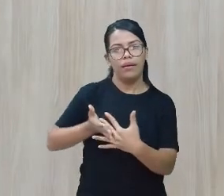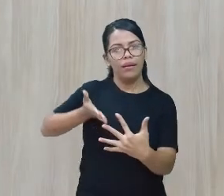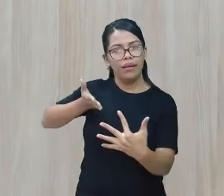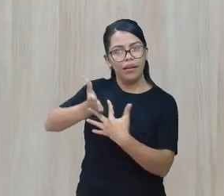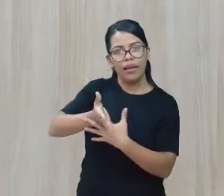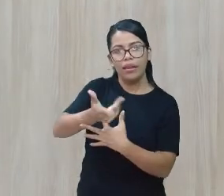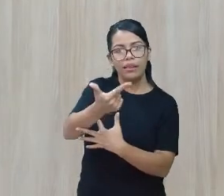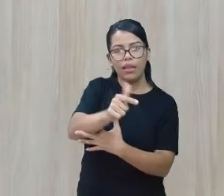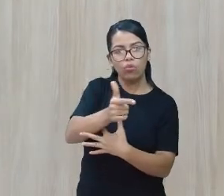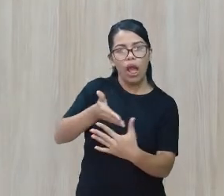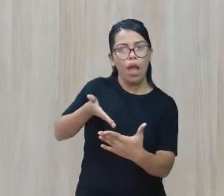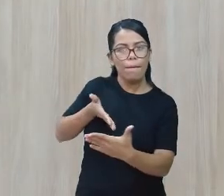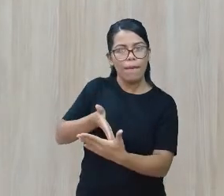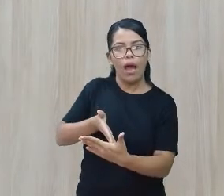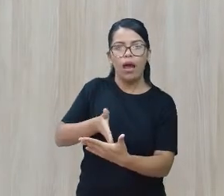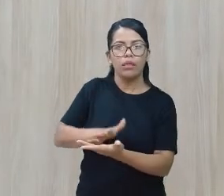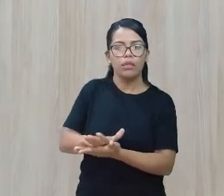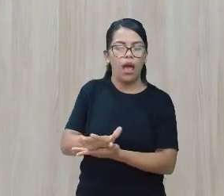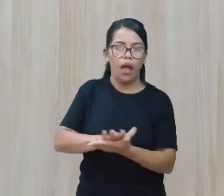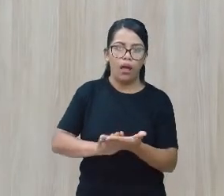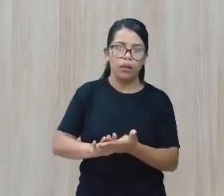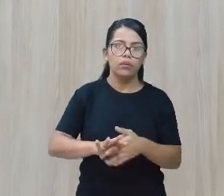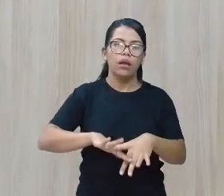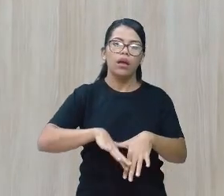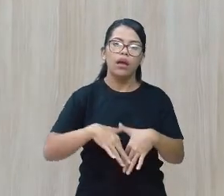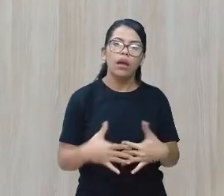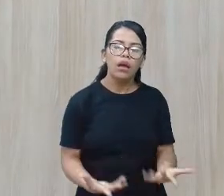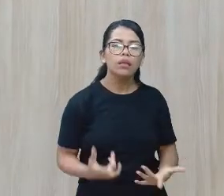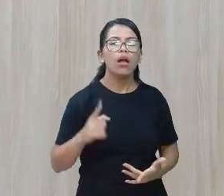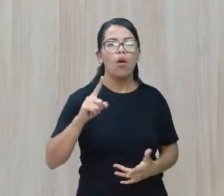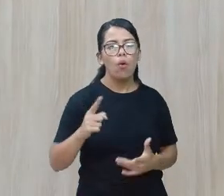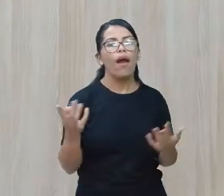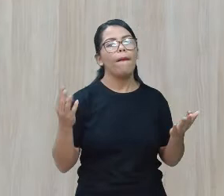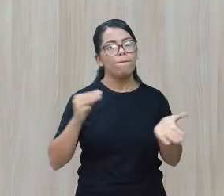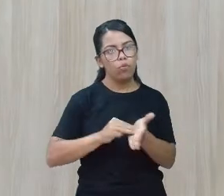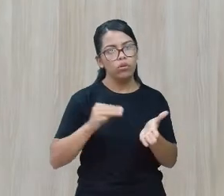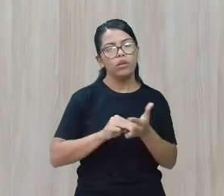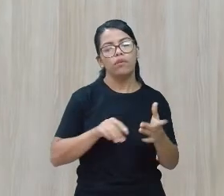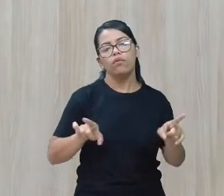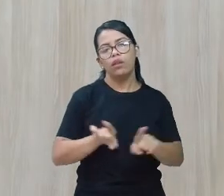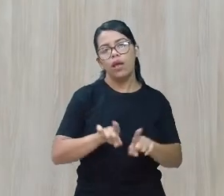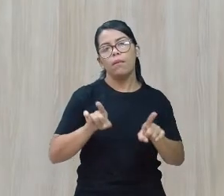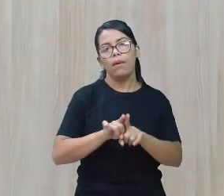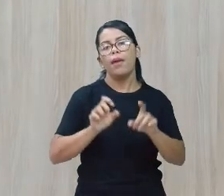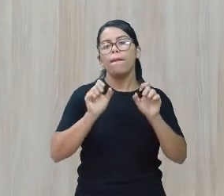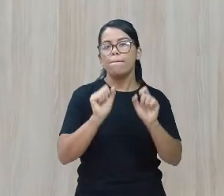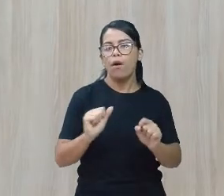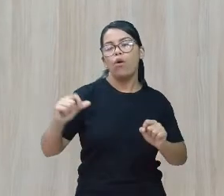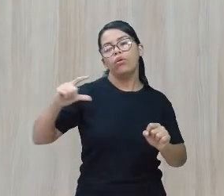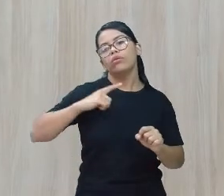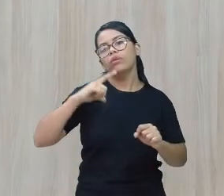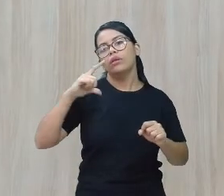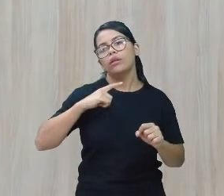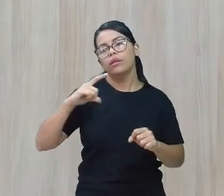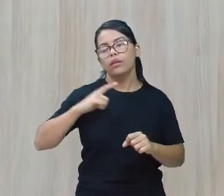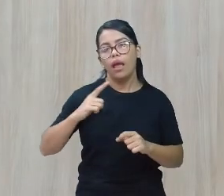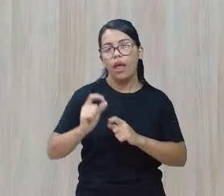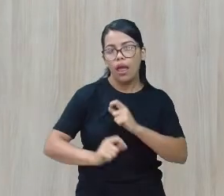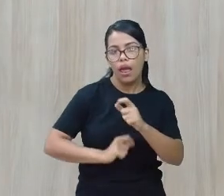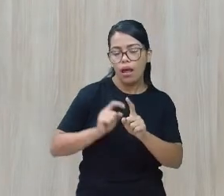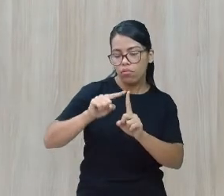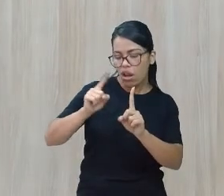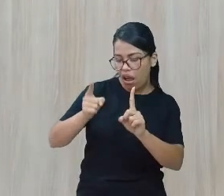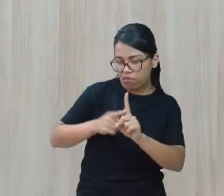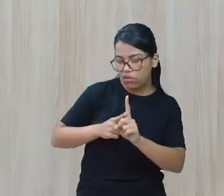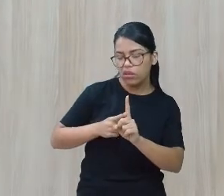falta de responsabilidade. Isso é um dos motivos também que pode causar uma gravidez indesejada